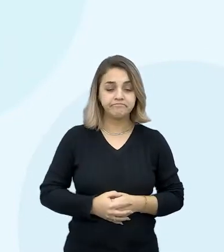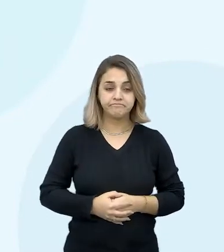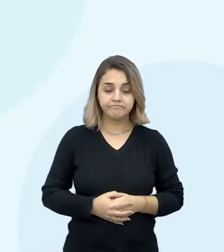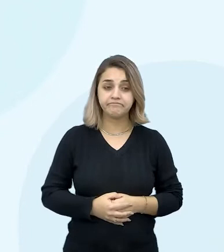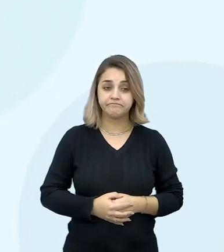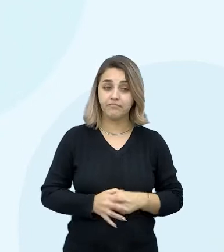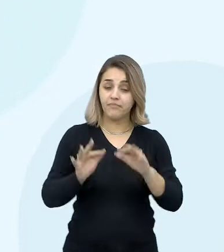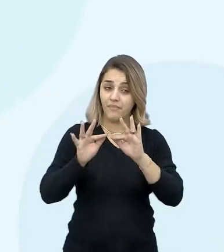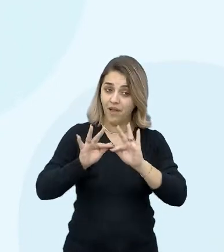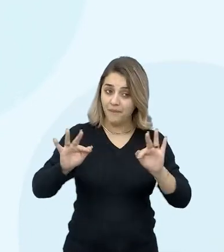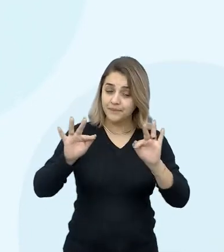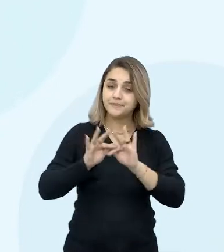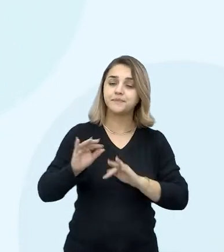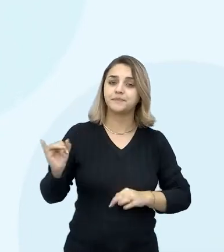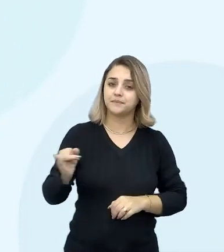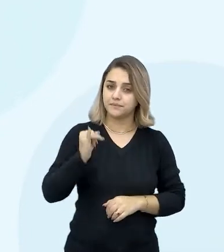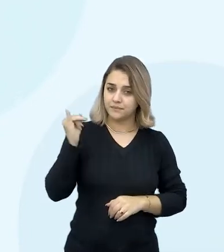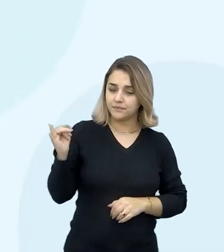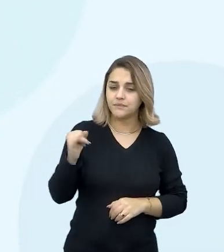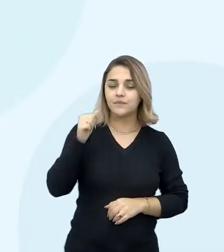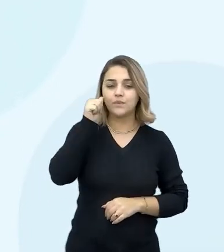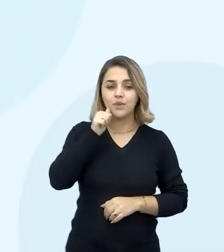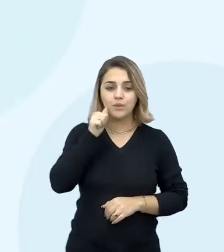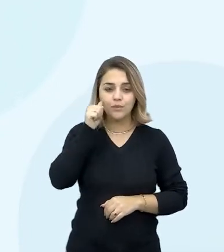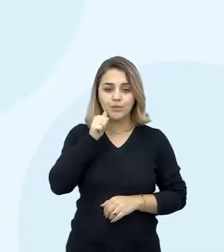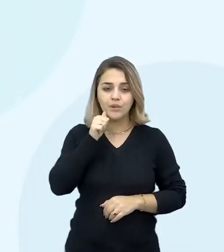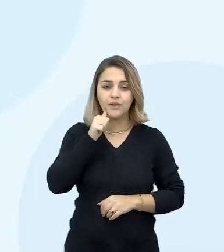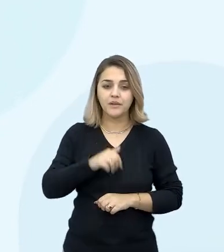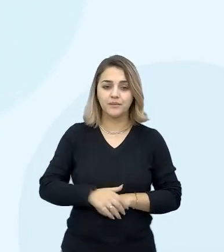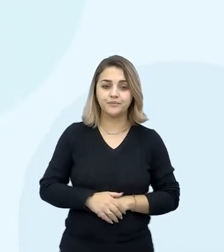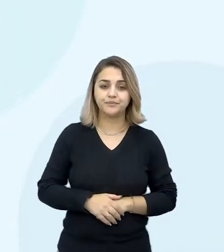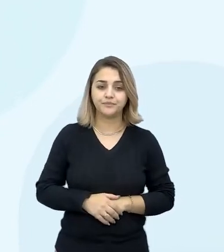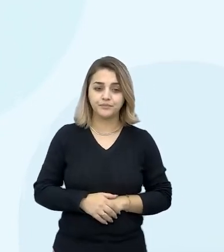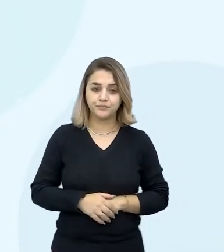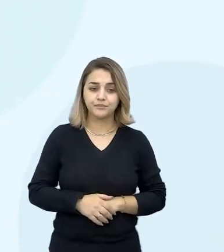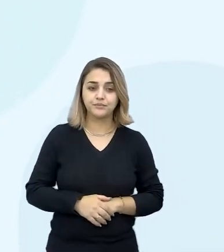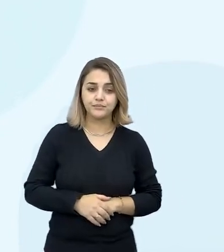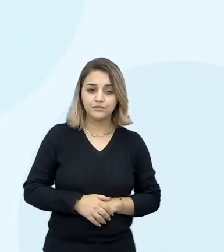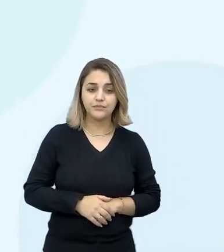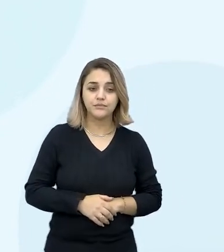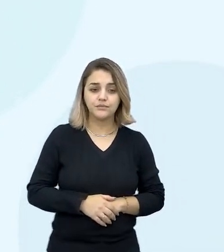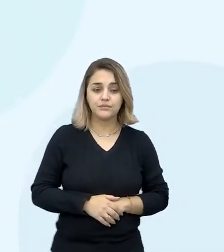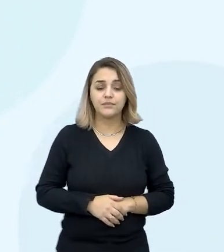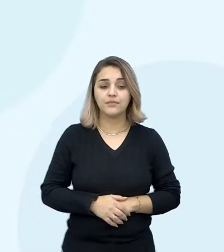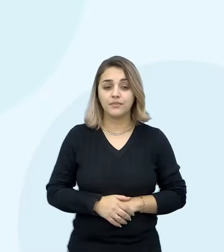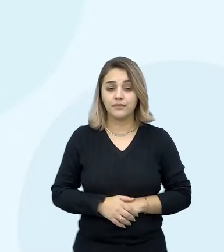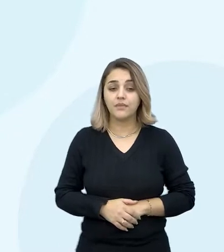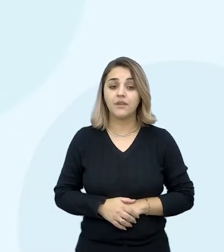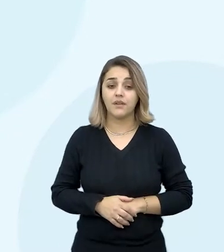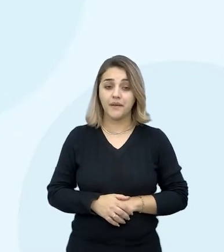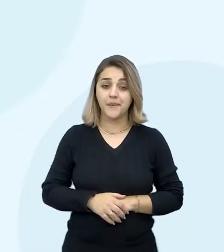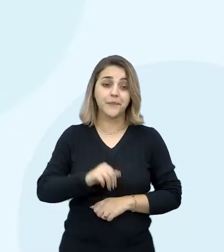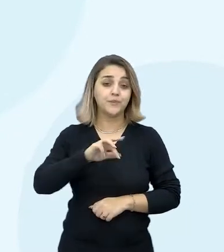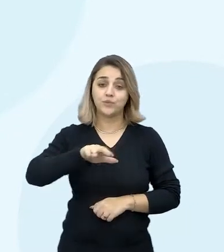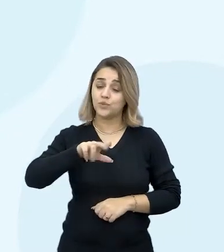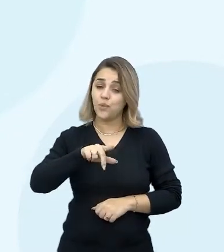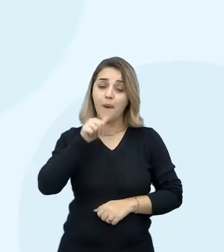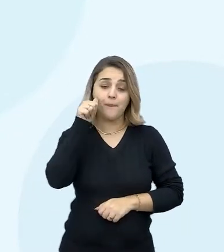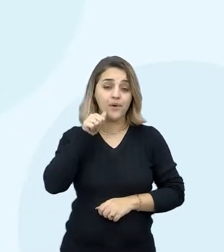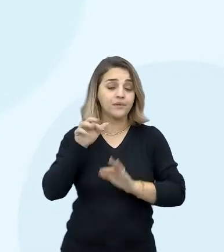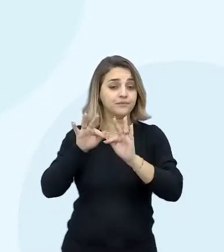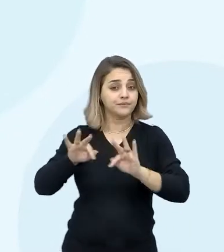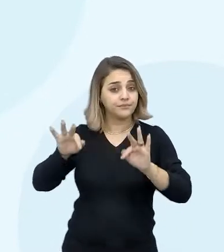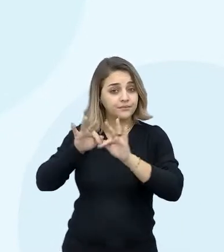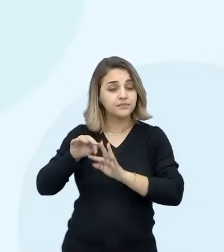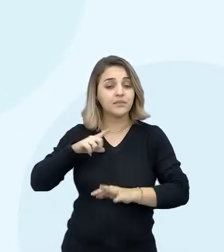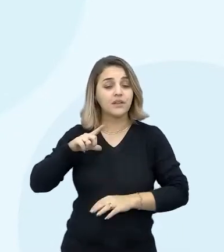frase faz parte do livro da Shoshana Zuboff, é comentada por ela, mas não é uma frase dela, é uma frase que foi dita por